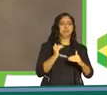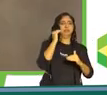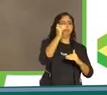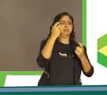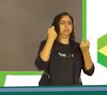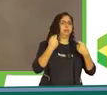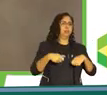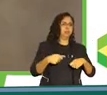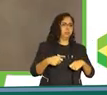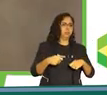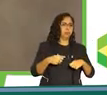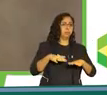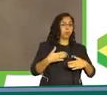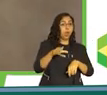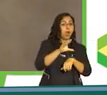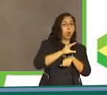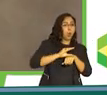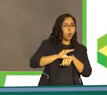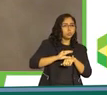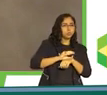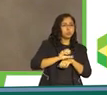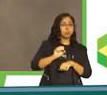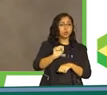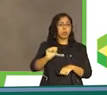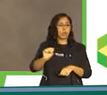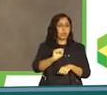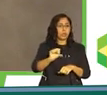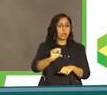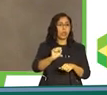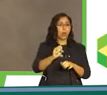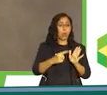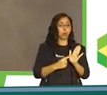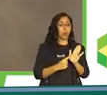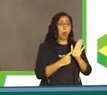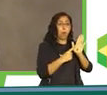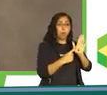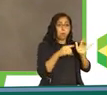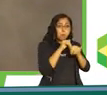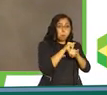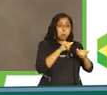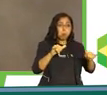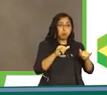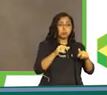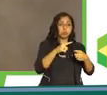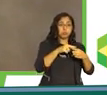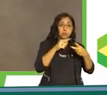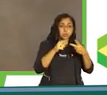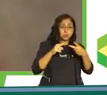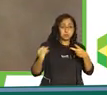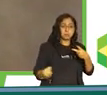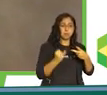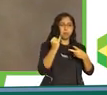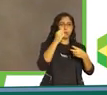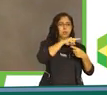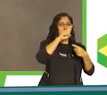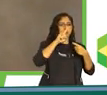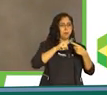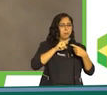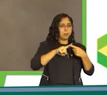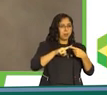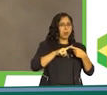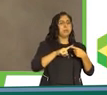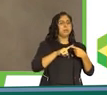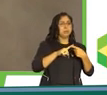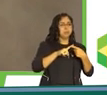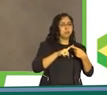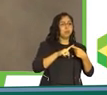A Constituição de 88 passou ao largo disso e anunciou duas coisas que eram muito importantes. Uma era a reinstitucionalização dos